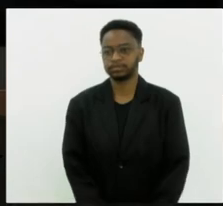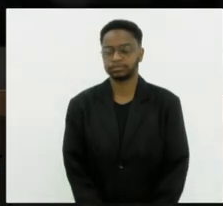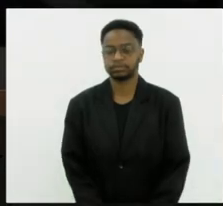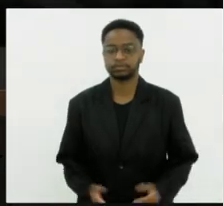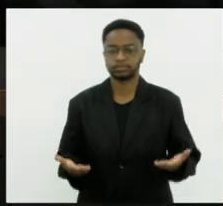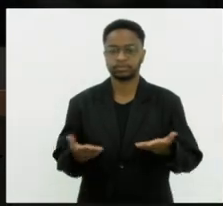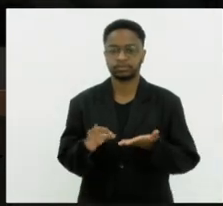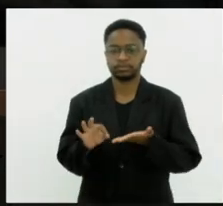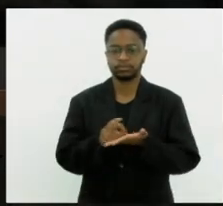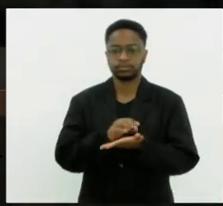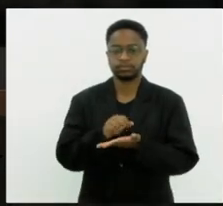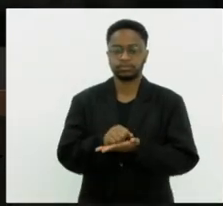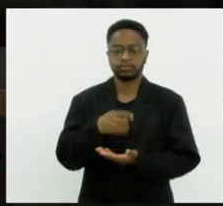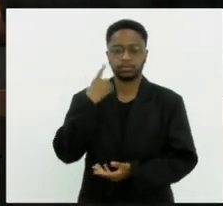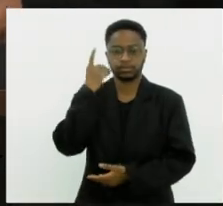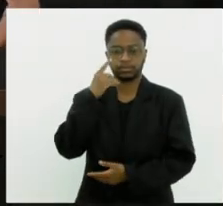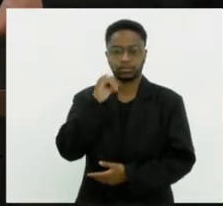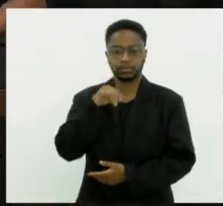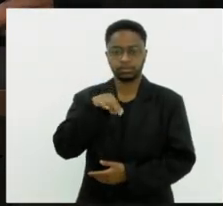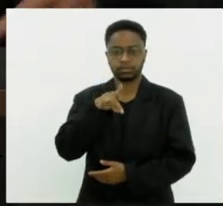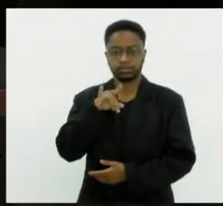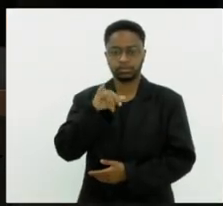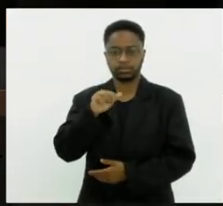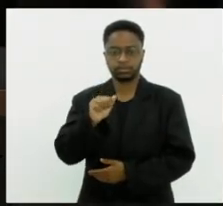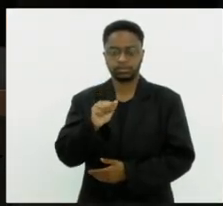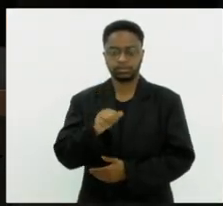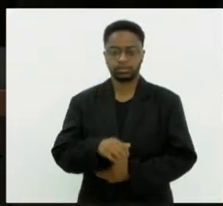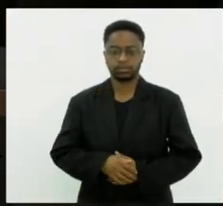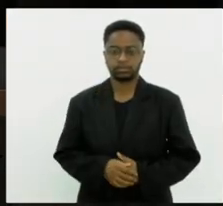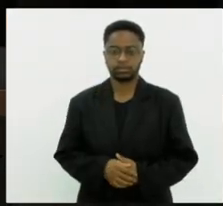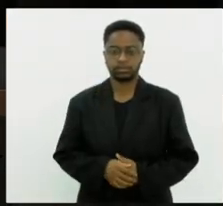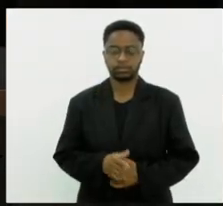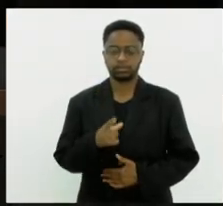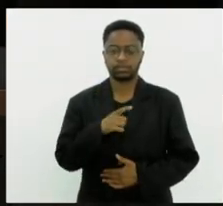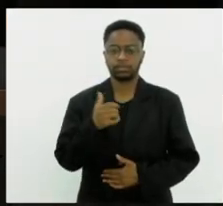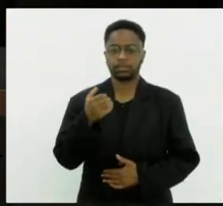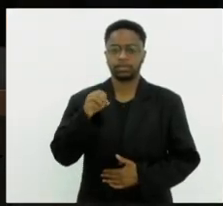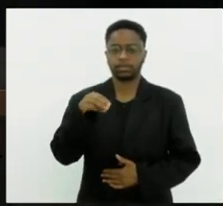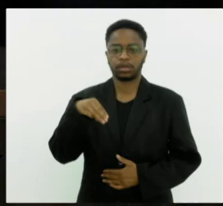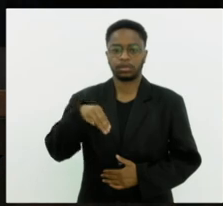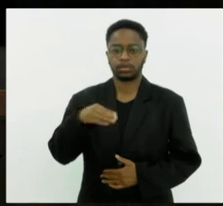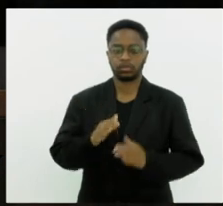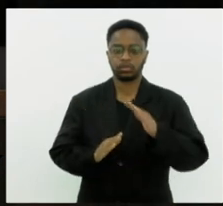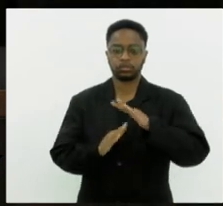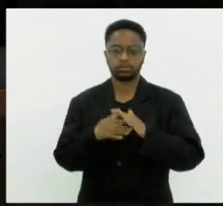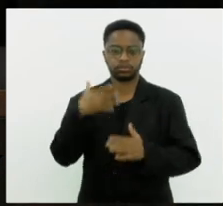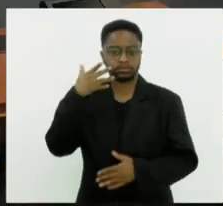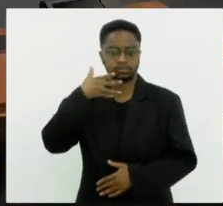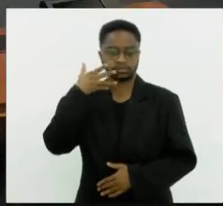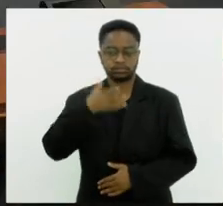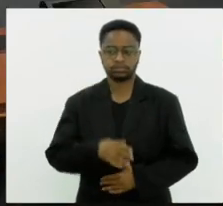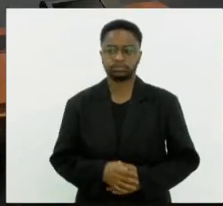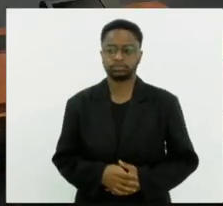Próximo orador inscrito é a nobre deputada Índia Armelau, que dispõe de 10 minutos.